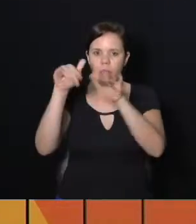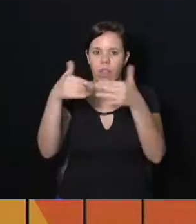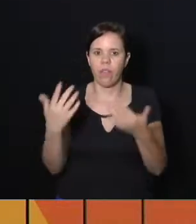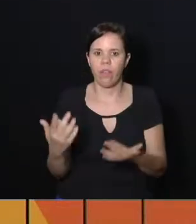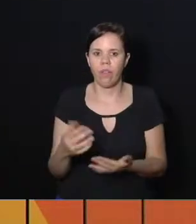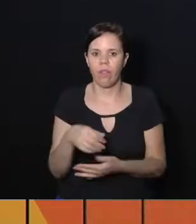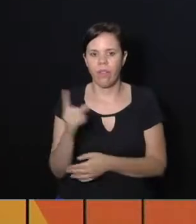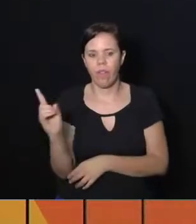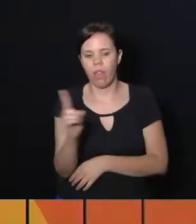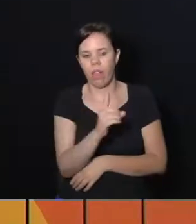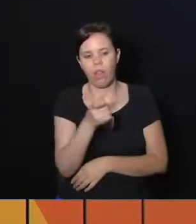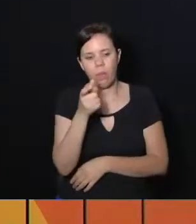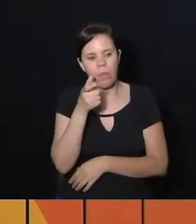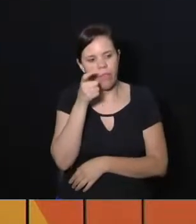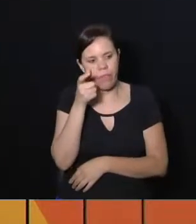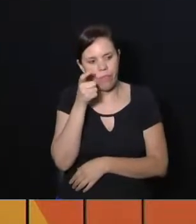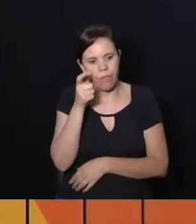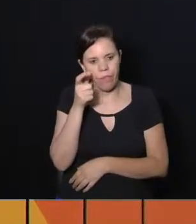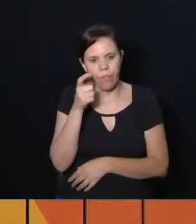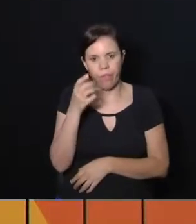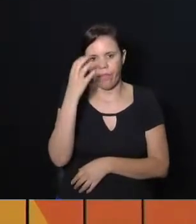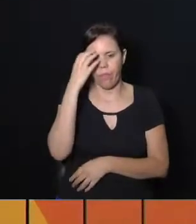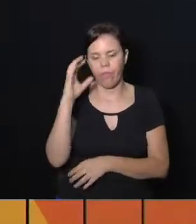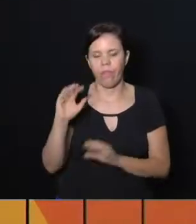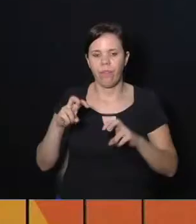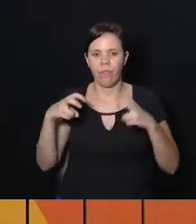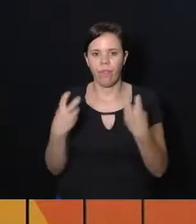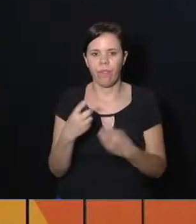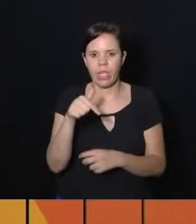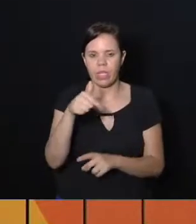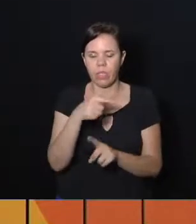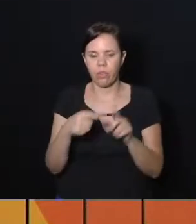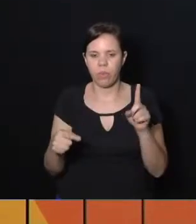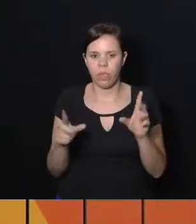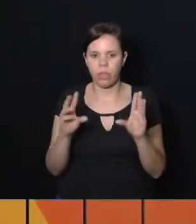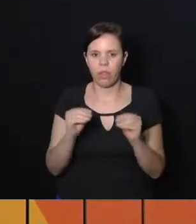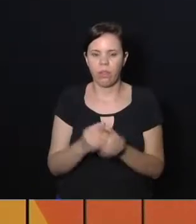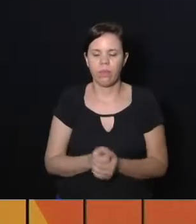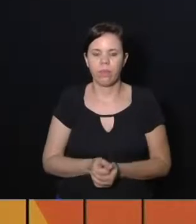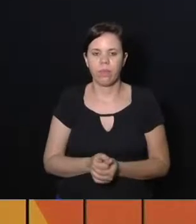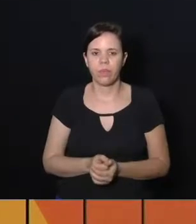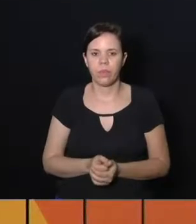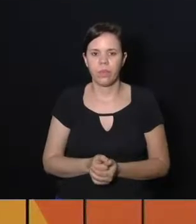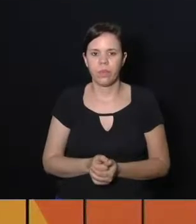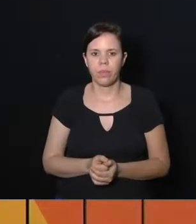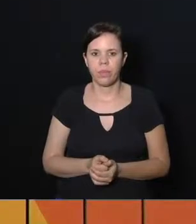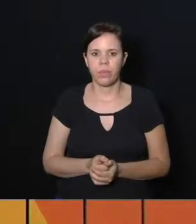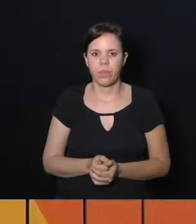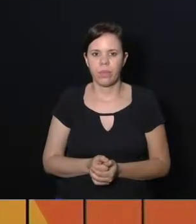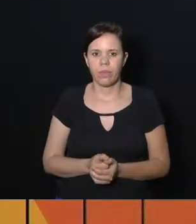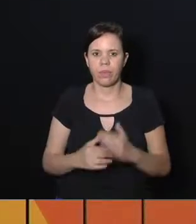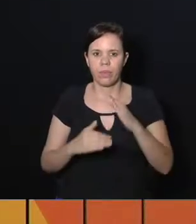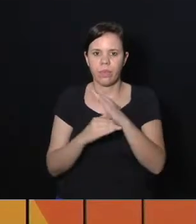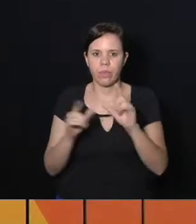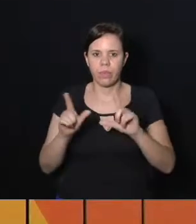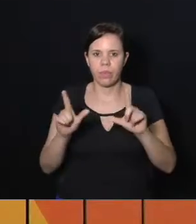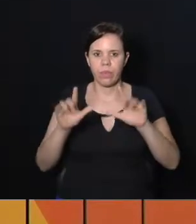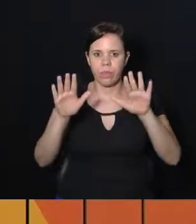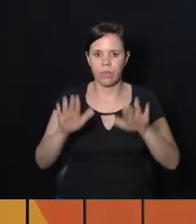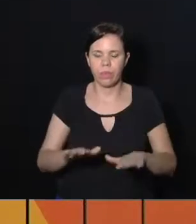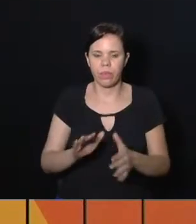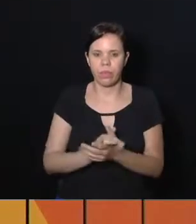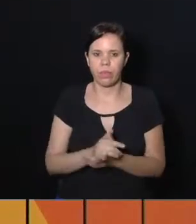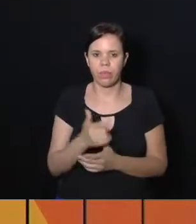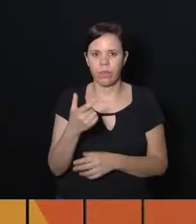até o ginásio do Taquaral. Hoje, 19h30, é vôlei de alto nível. O Jornal Câmara Notícia fica por aqui.